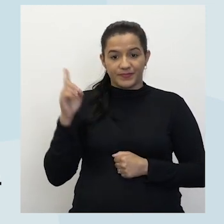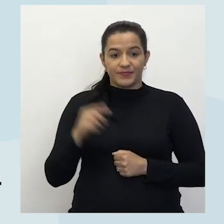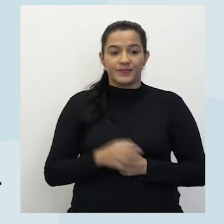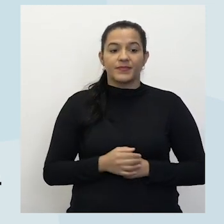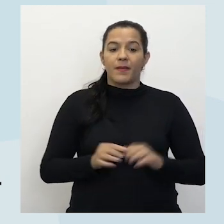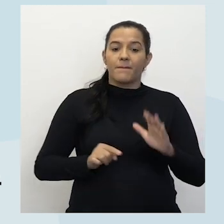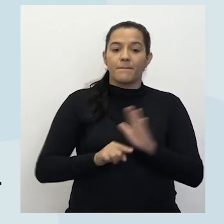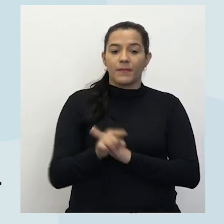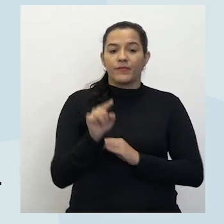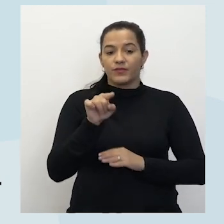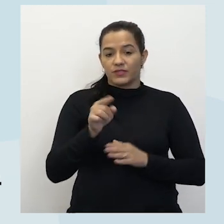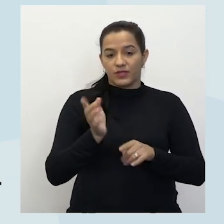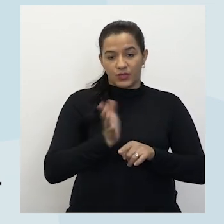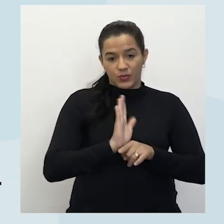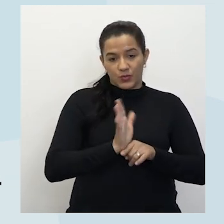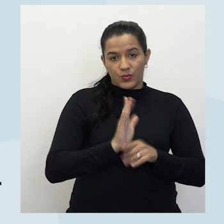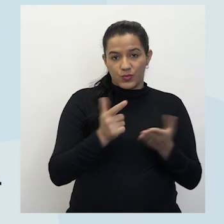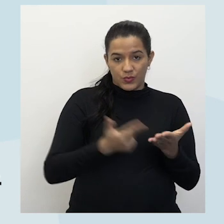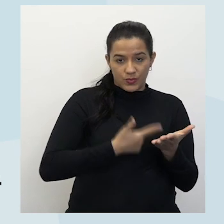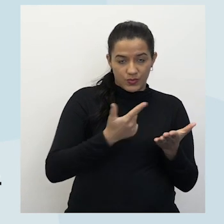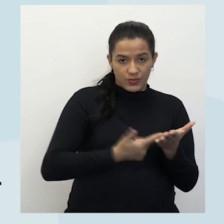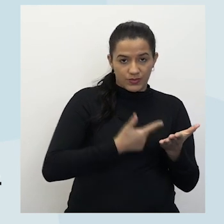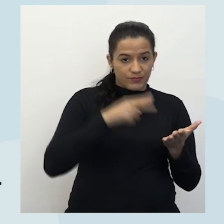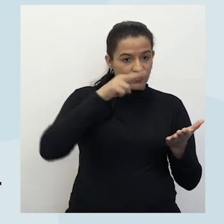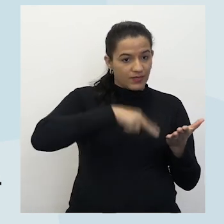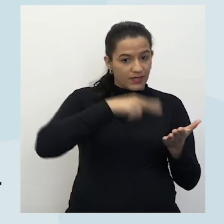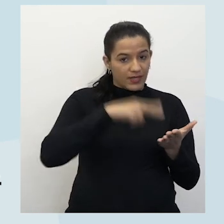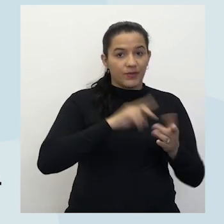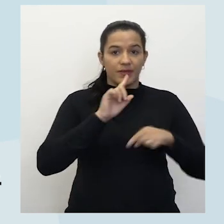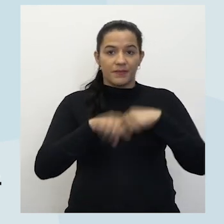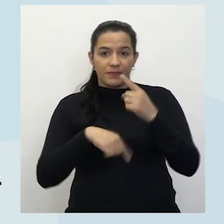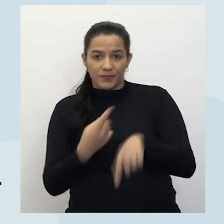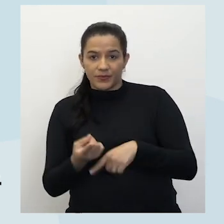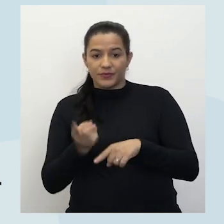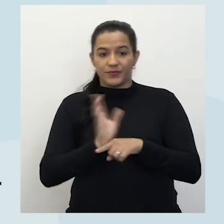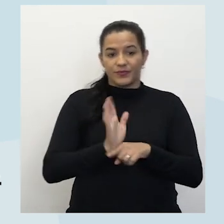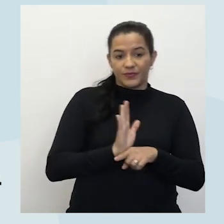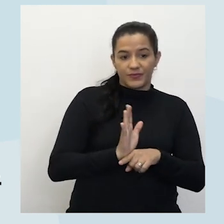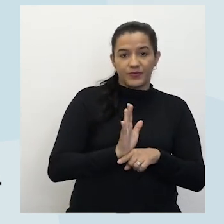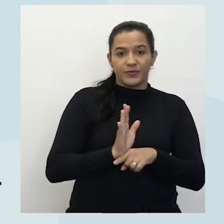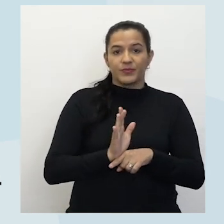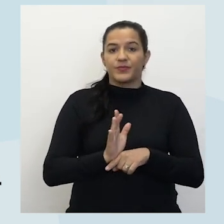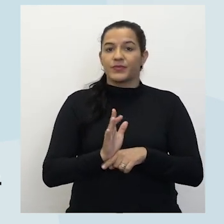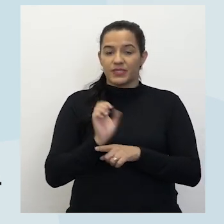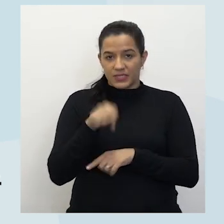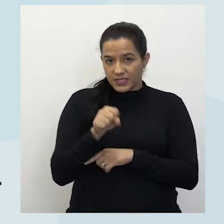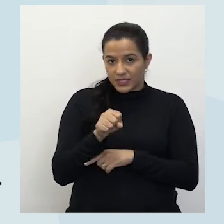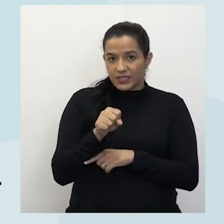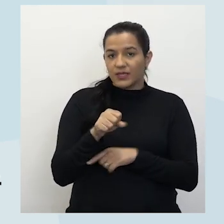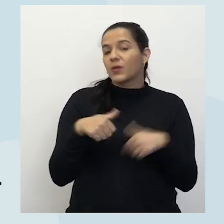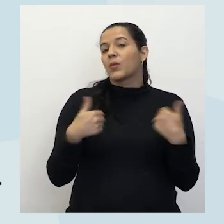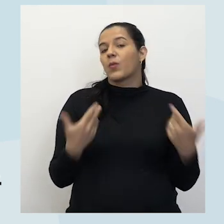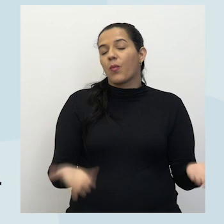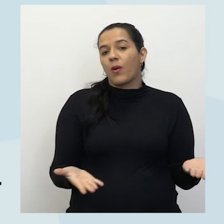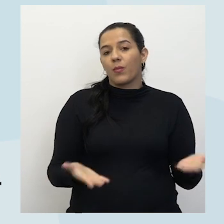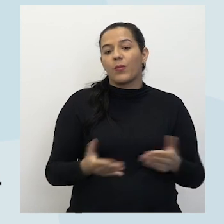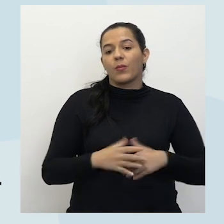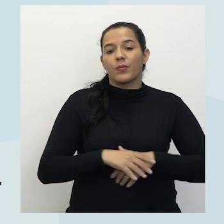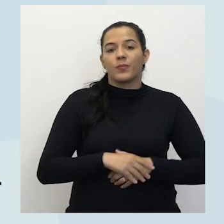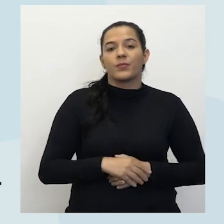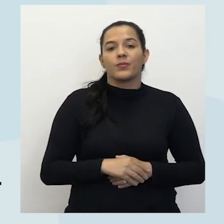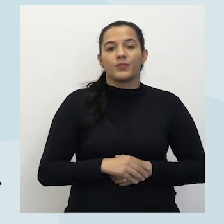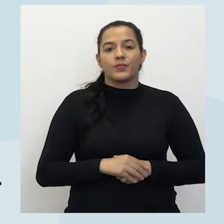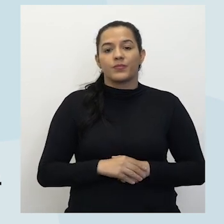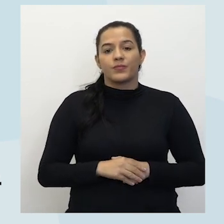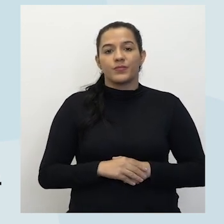já leu algum livro que virou filme? Qual foi ele? Ai, Mauro, começa você, enquanto a gente vai abrindo aqui o chat. Filme que virou, livro que